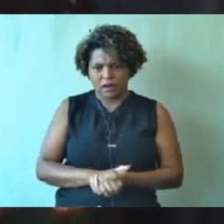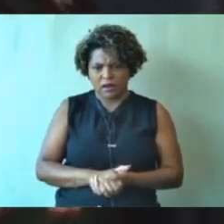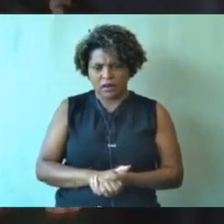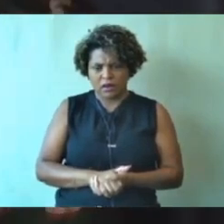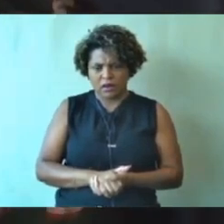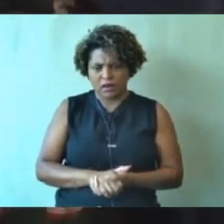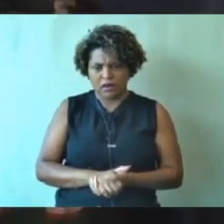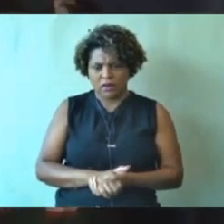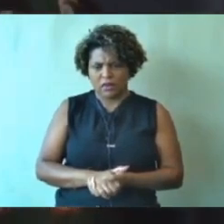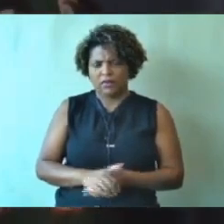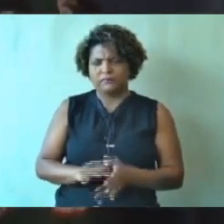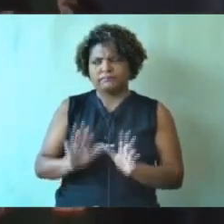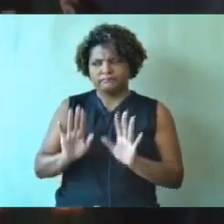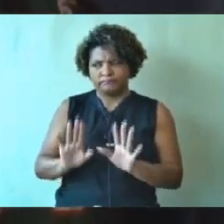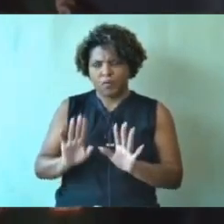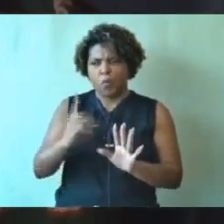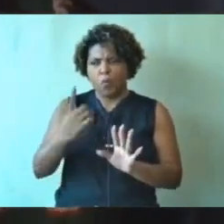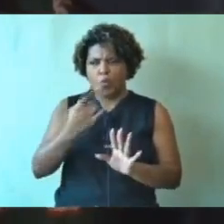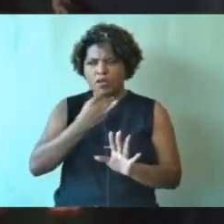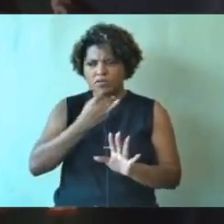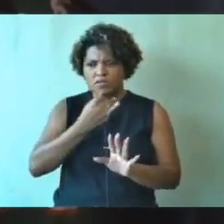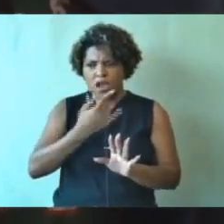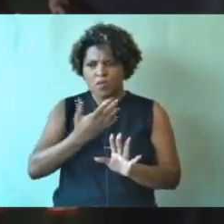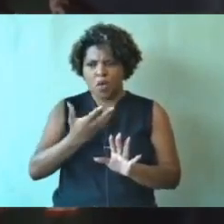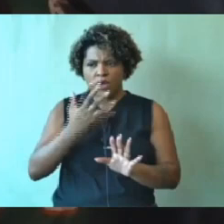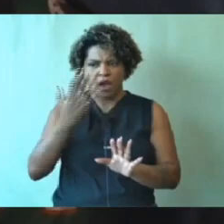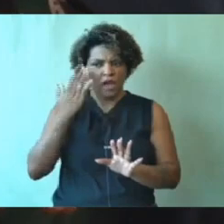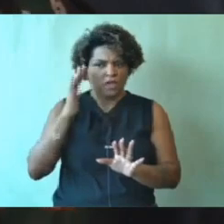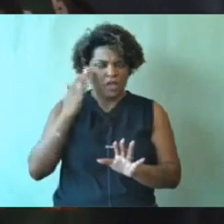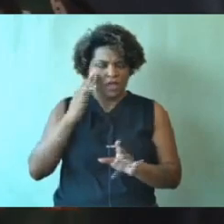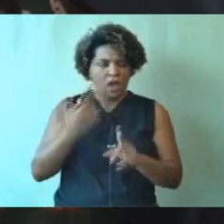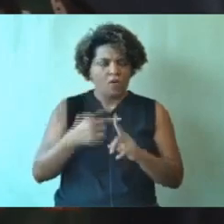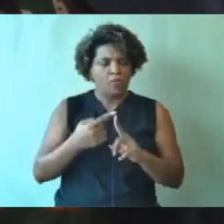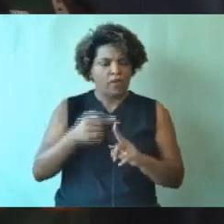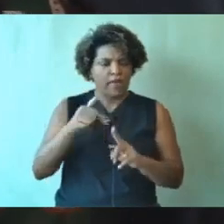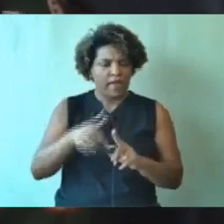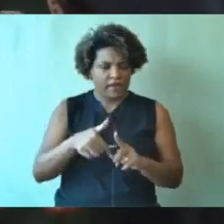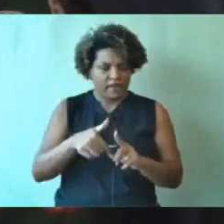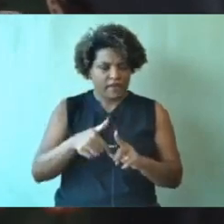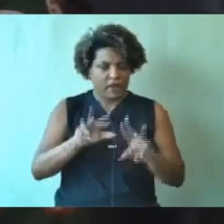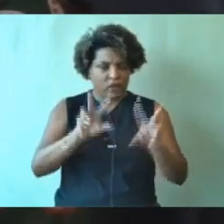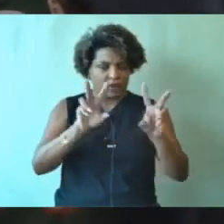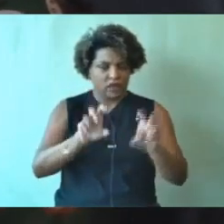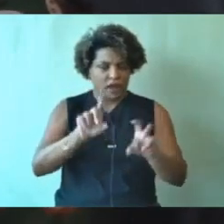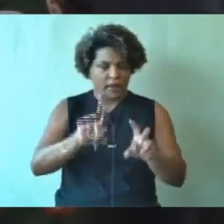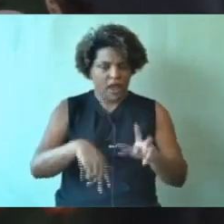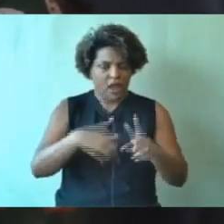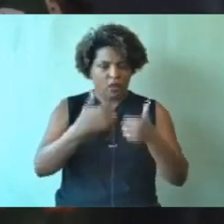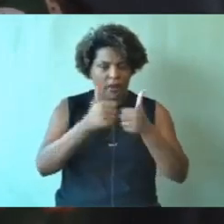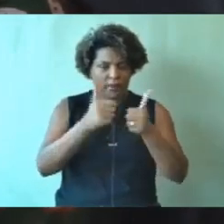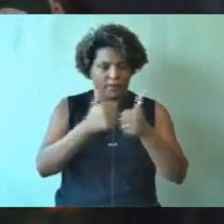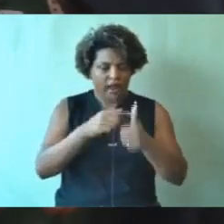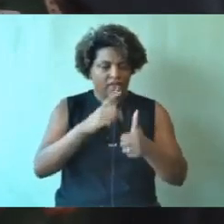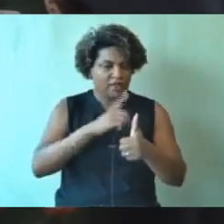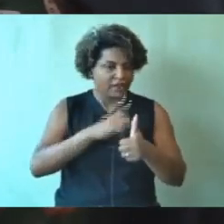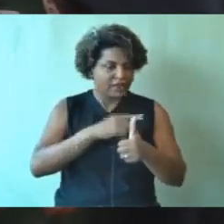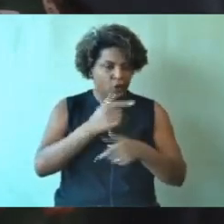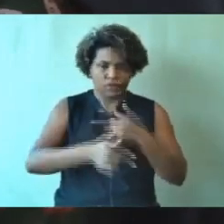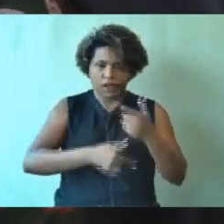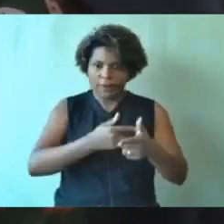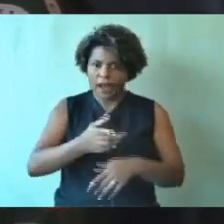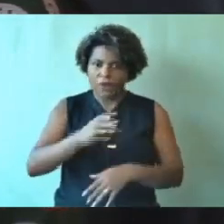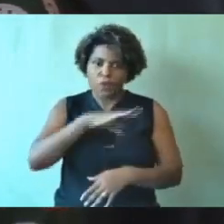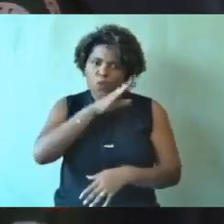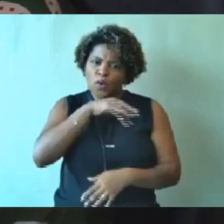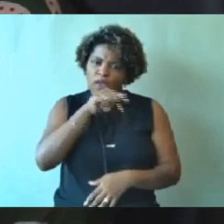É só um exemplo que a gente quer entender. Porque nós estamos falando de uma empresa que desenvolve um péssimo trabalho aqui na cidade de Belo Horizonte. O senhor mesmo falou